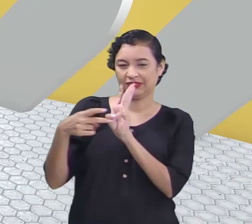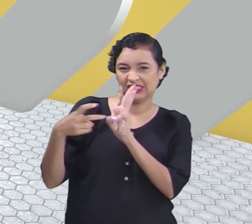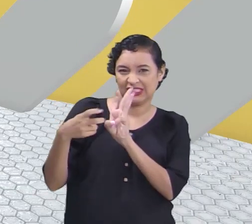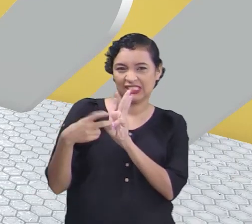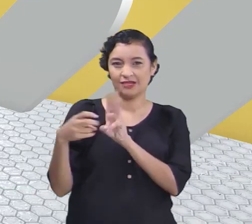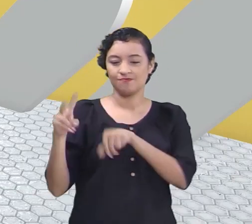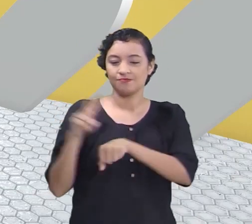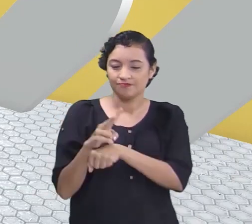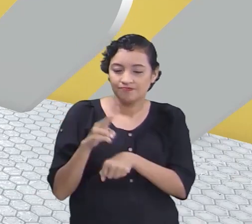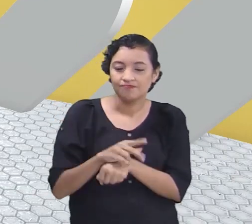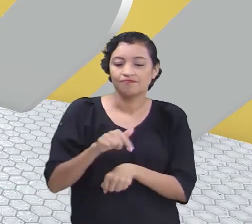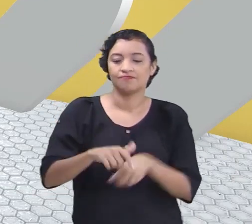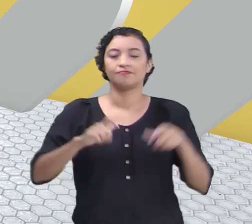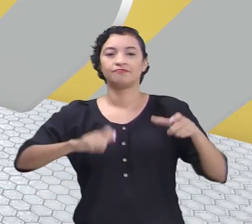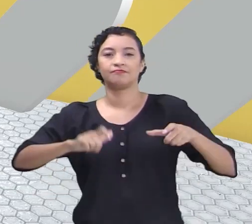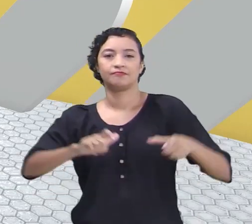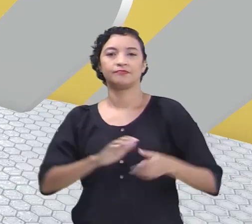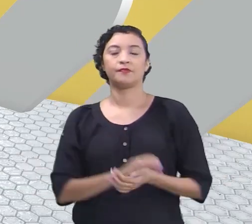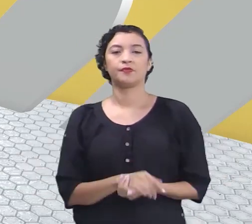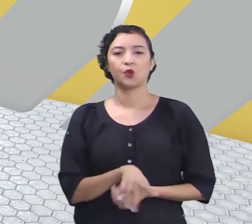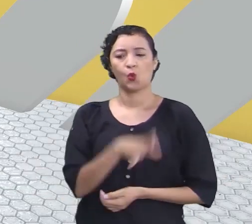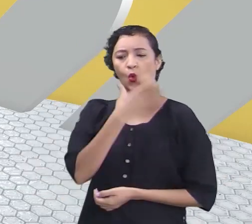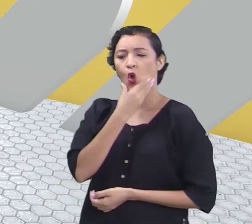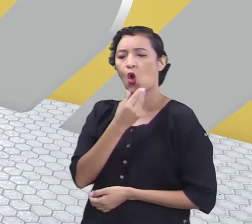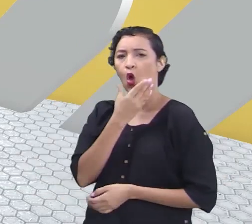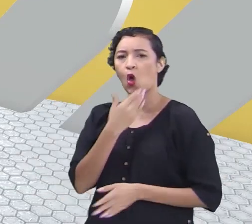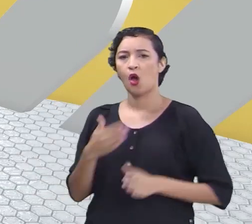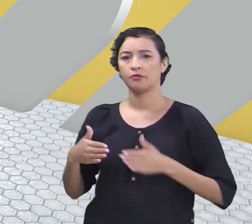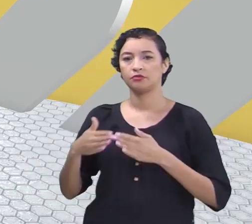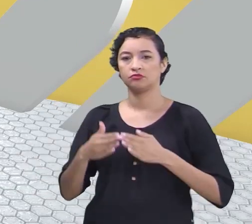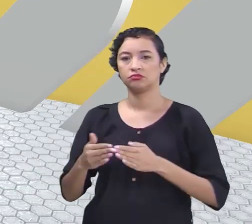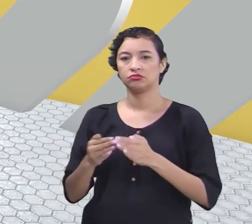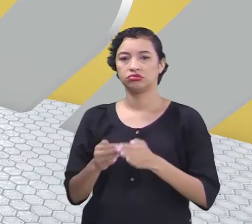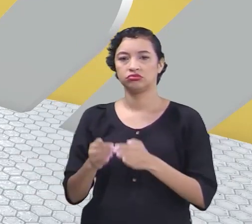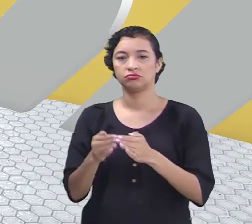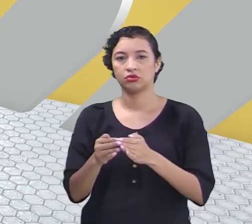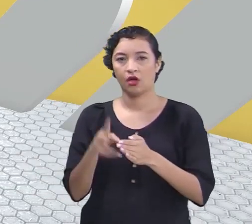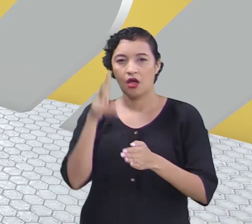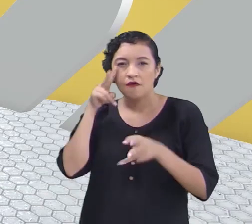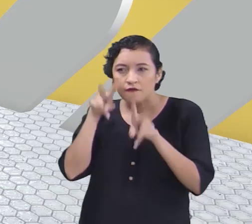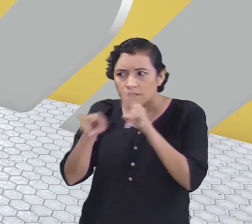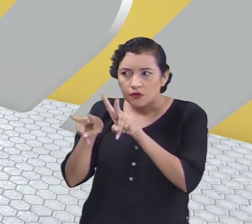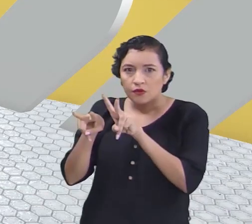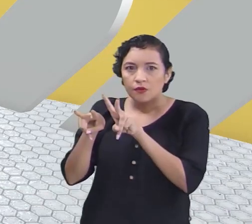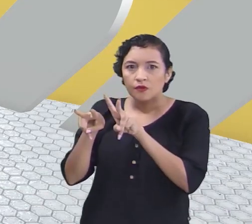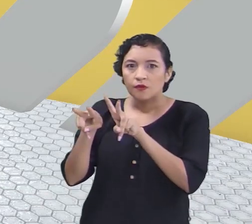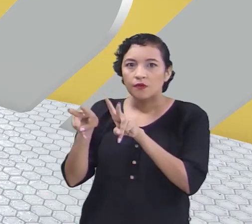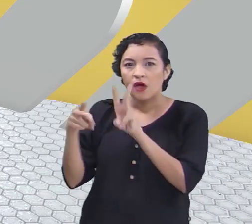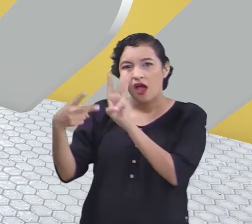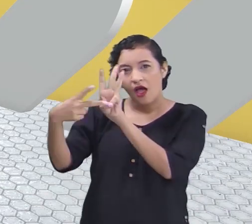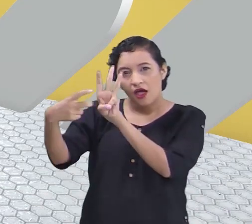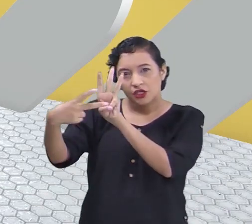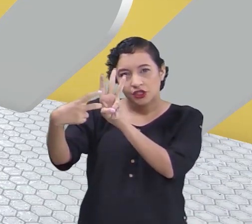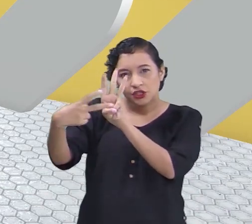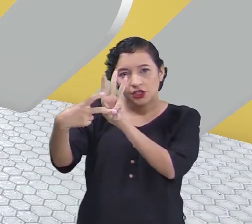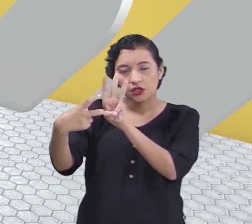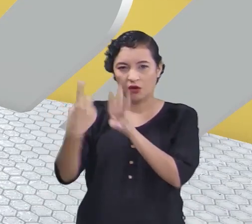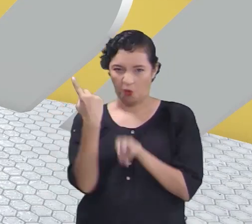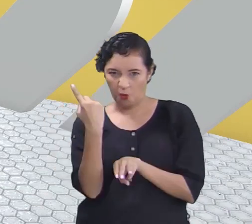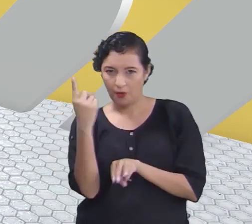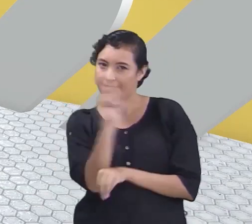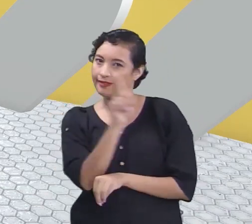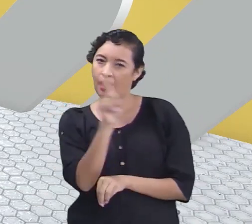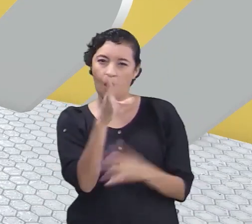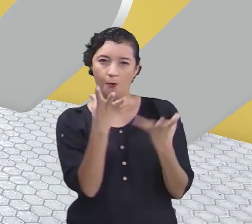terra. Quando o Francisco chegou, essa era a vista. Uma Índia que veio em sua direção. Mas não era só uma não, eram